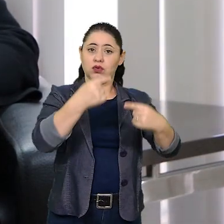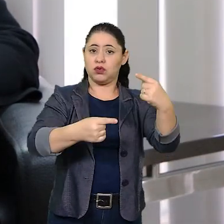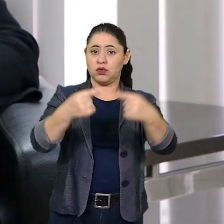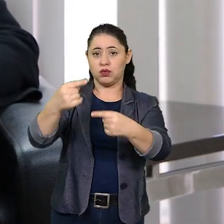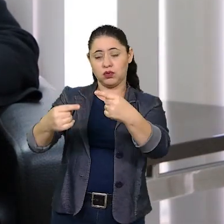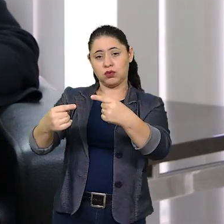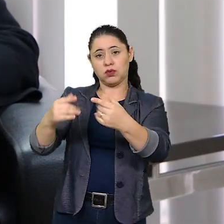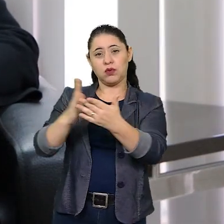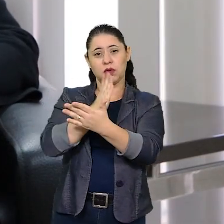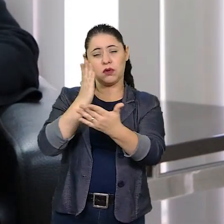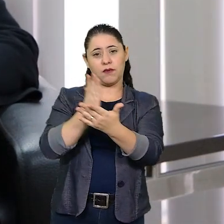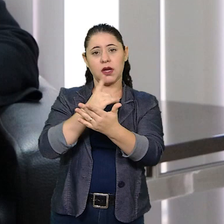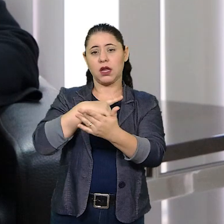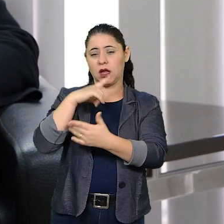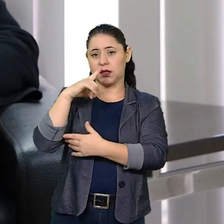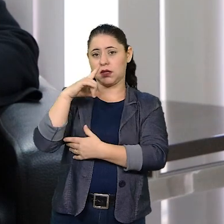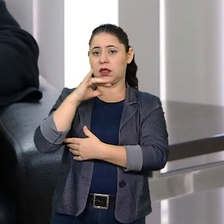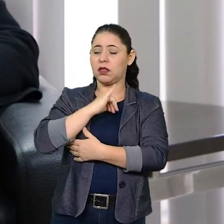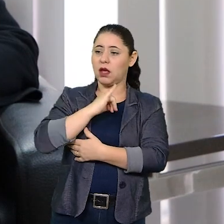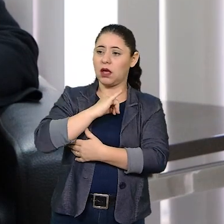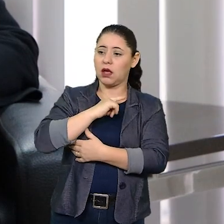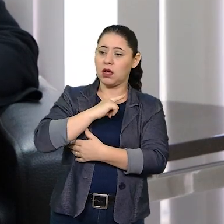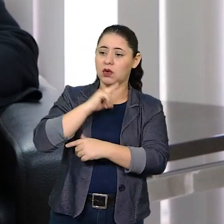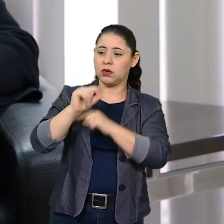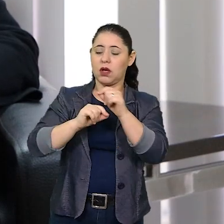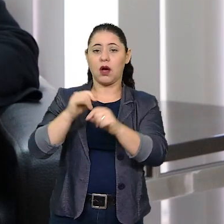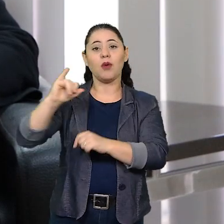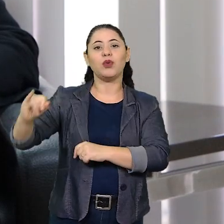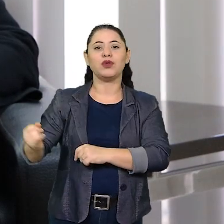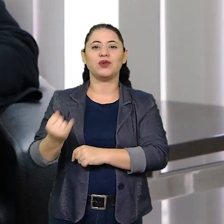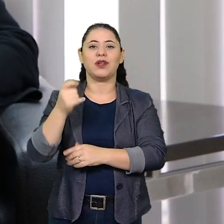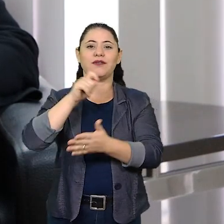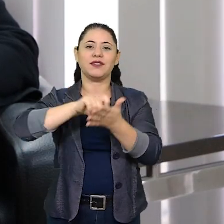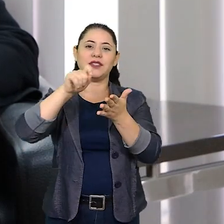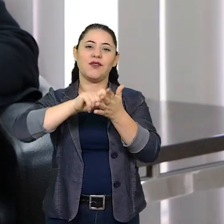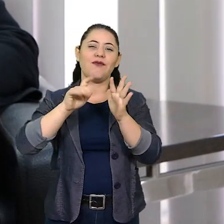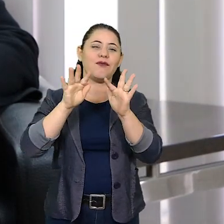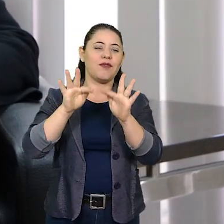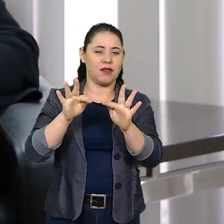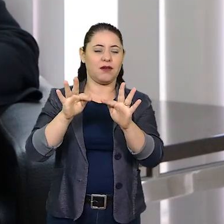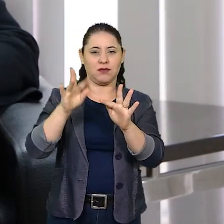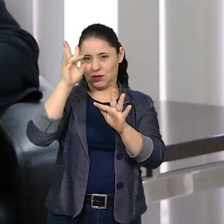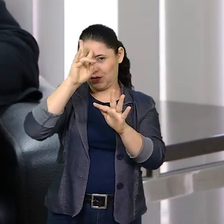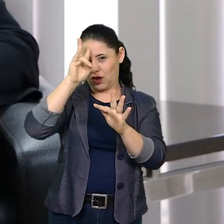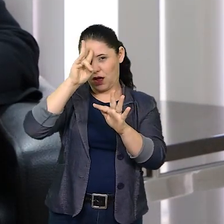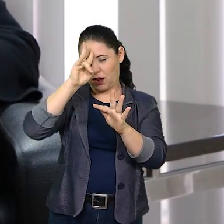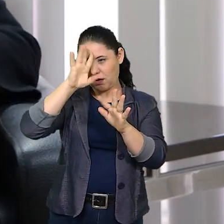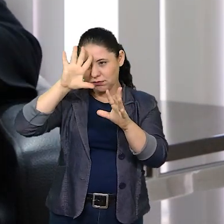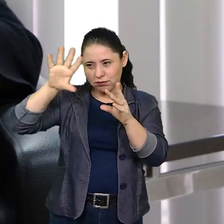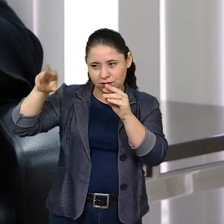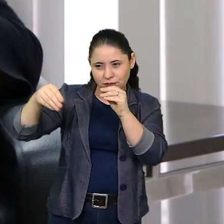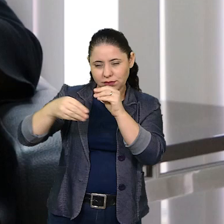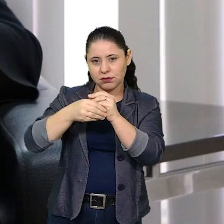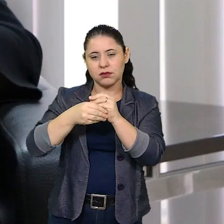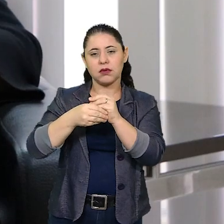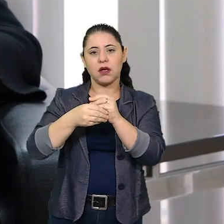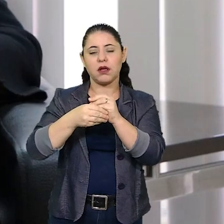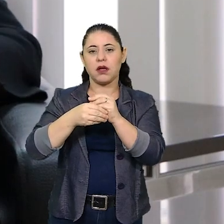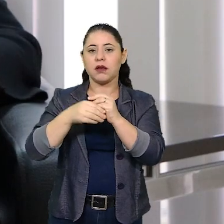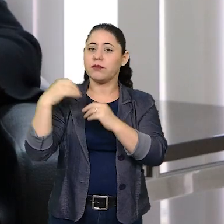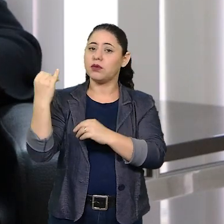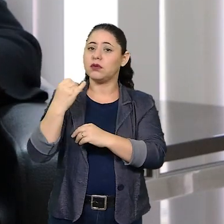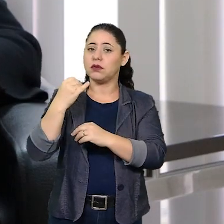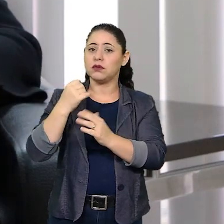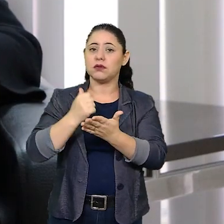para debater o livro, a criança tem a oportunidade de escrever o final no livro, sabe? Então é bem interessante você levar